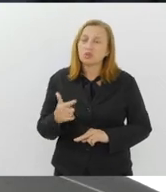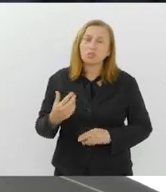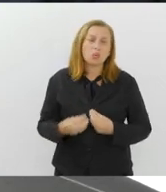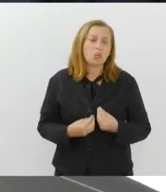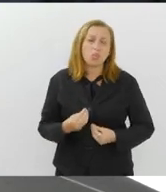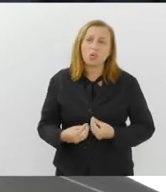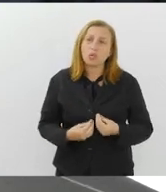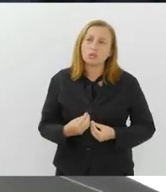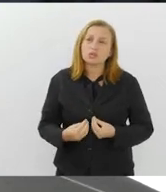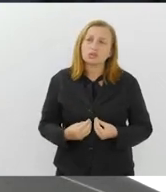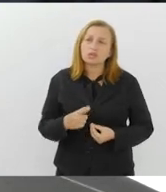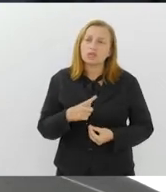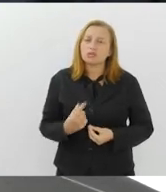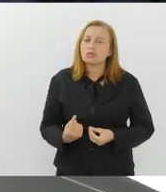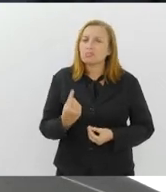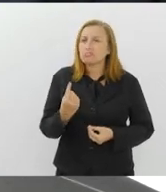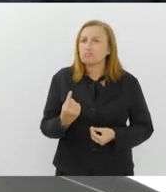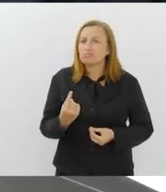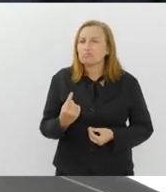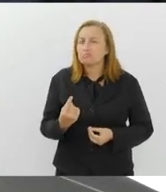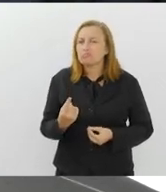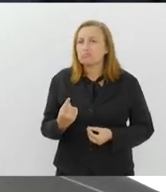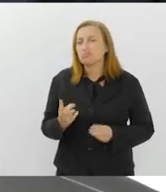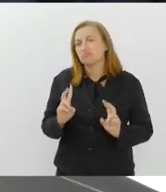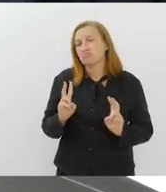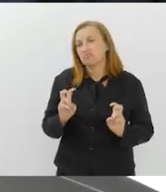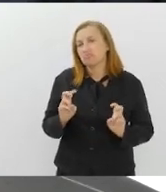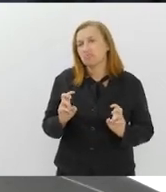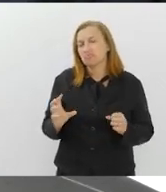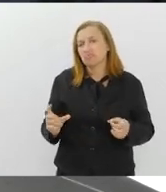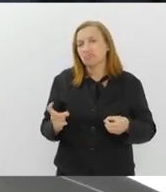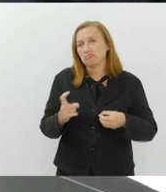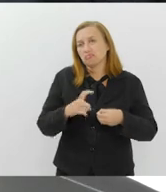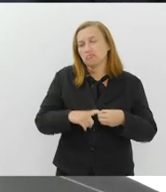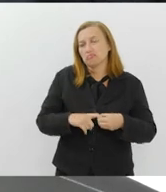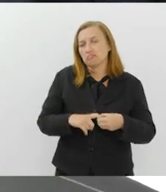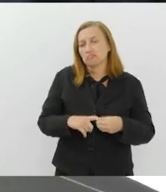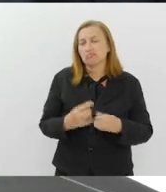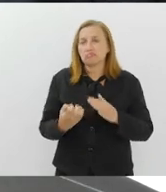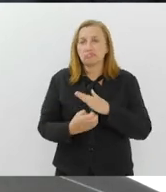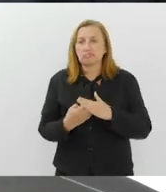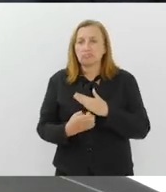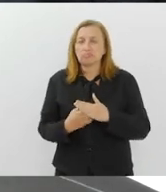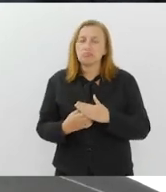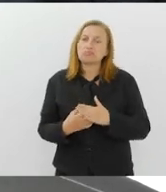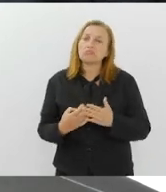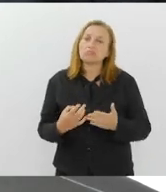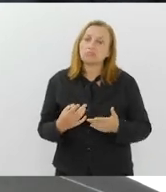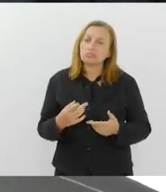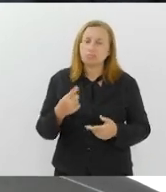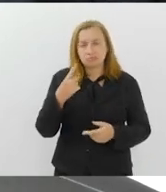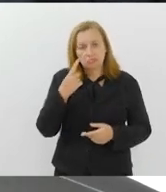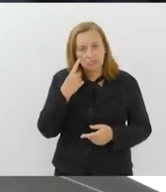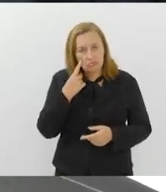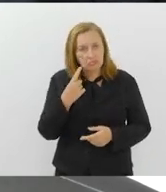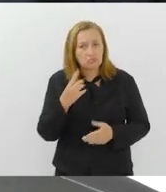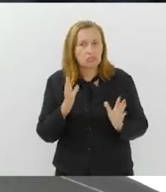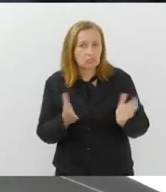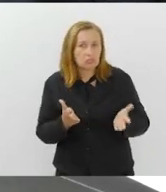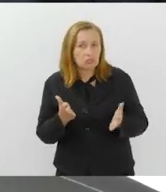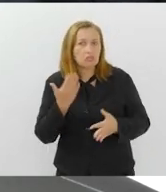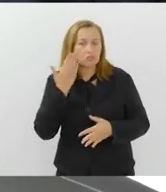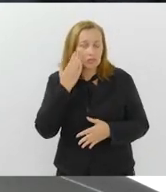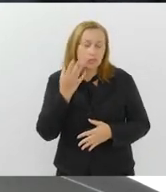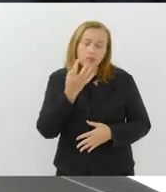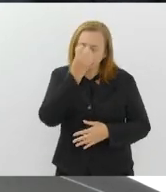de ter nenhum caso nosso aqui de uma filiada da autogestão nesse embate que está aqui hoje, que a gente entende que é muito